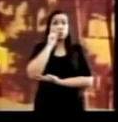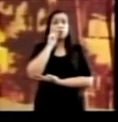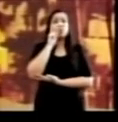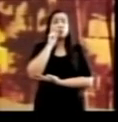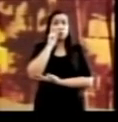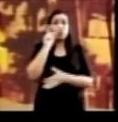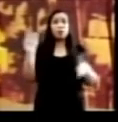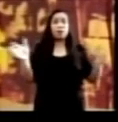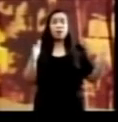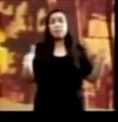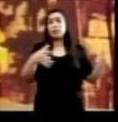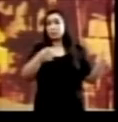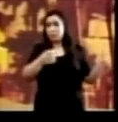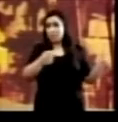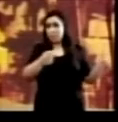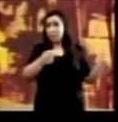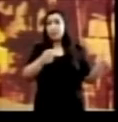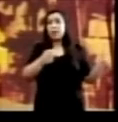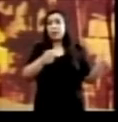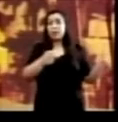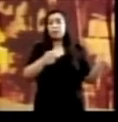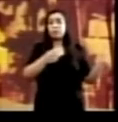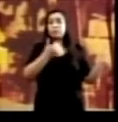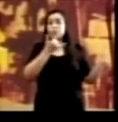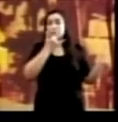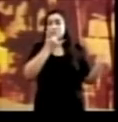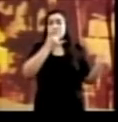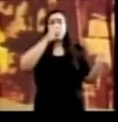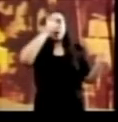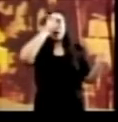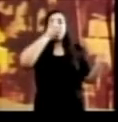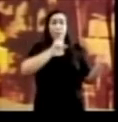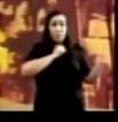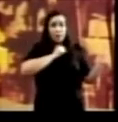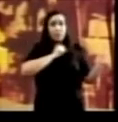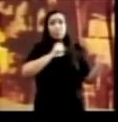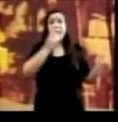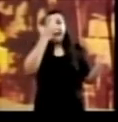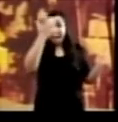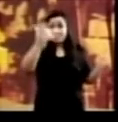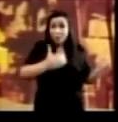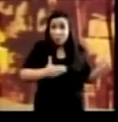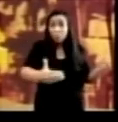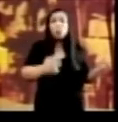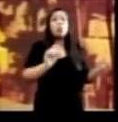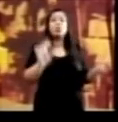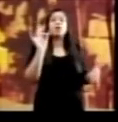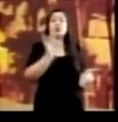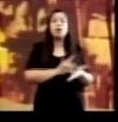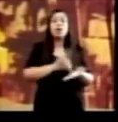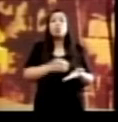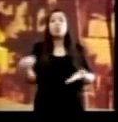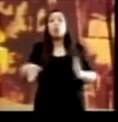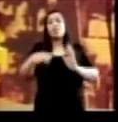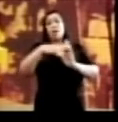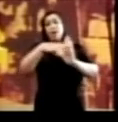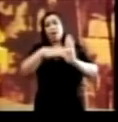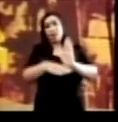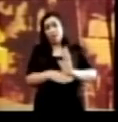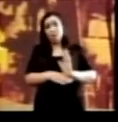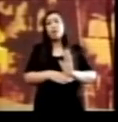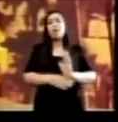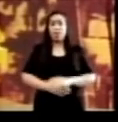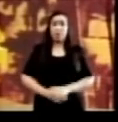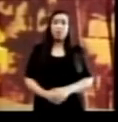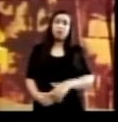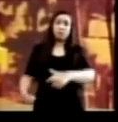município na fase amarela e, a partir de amanhã, então, serão definidas novas regras de funcionamento